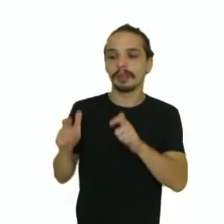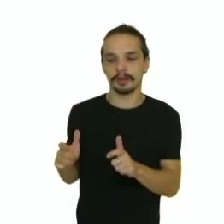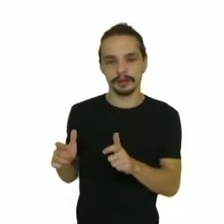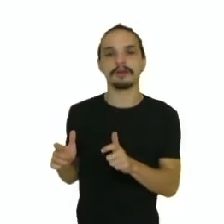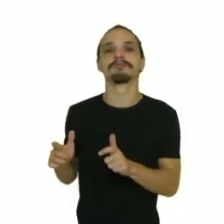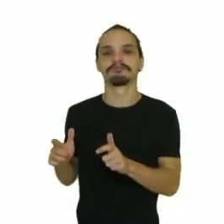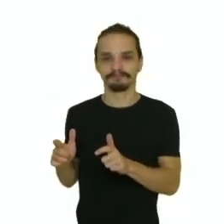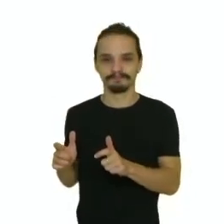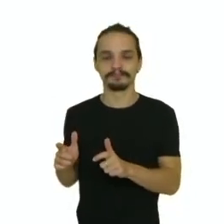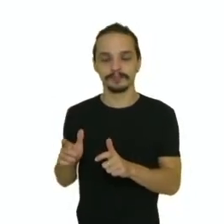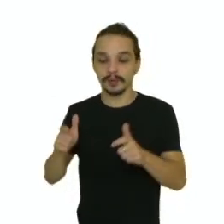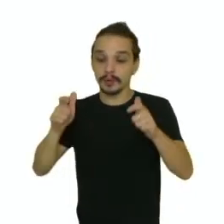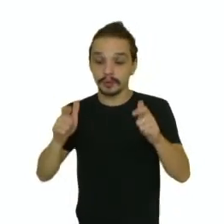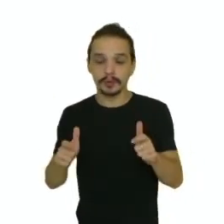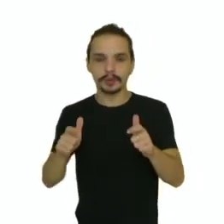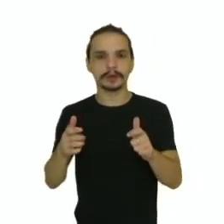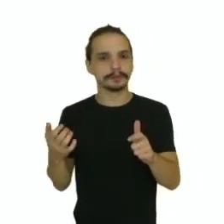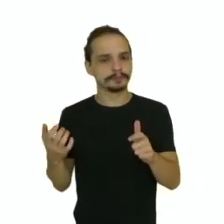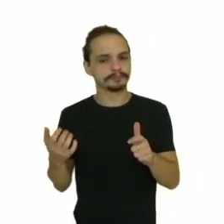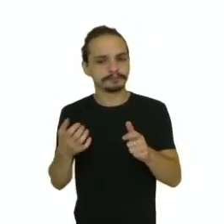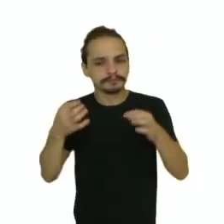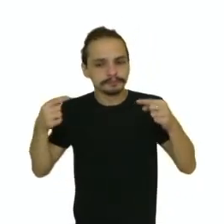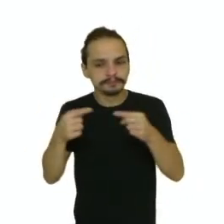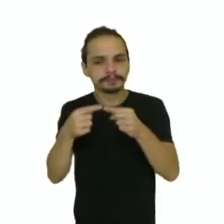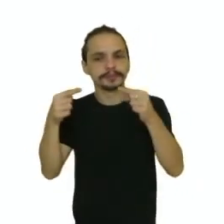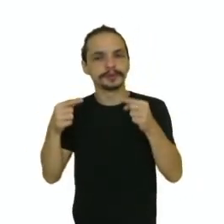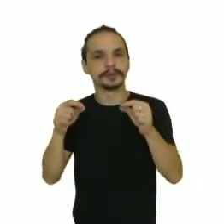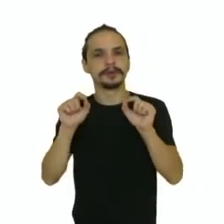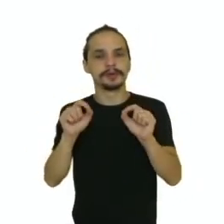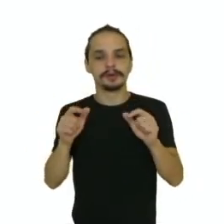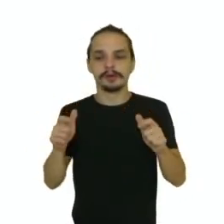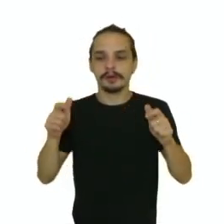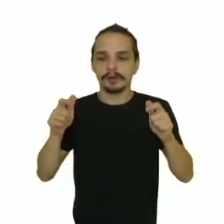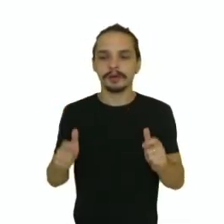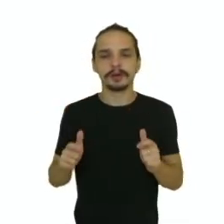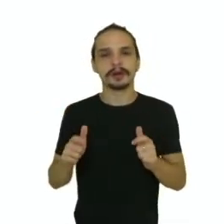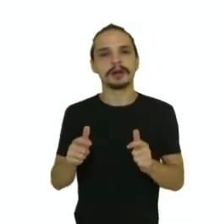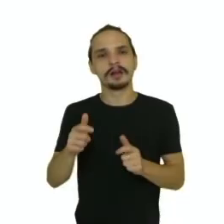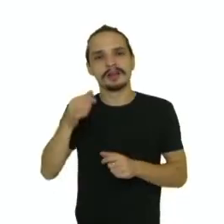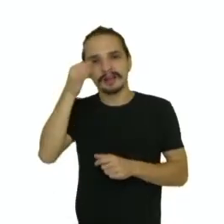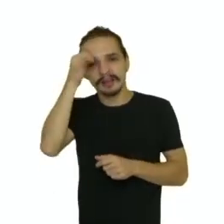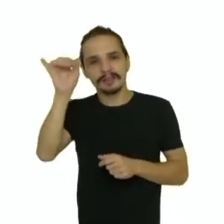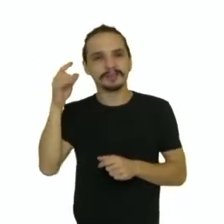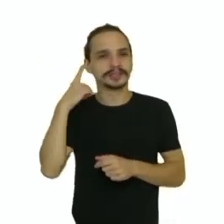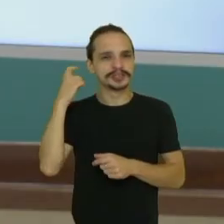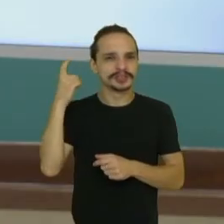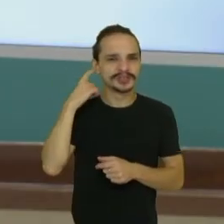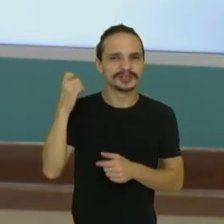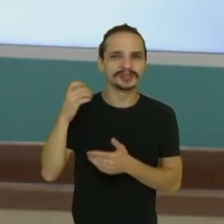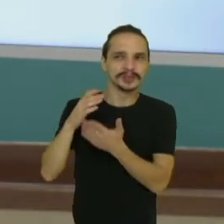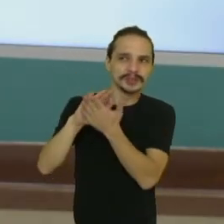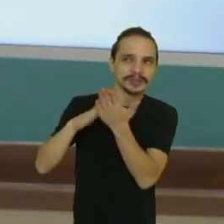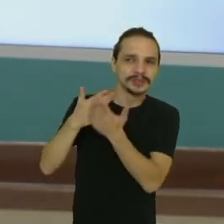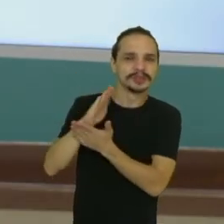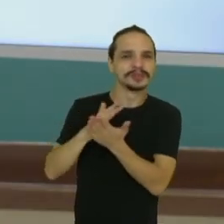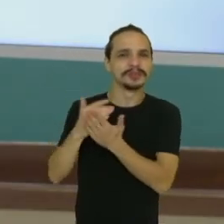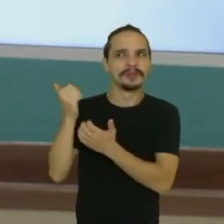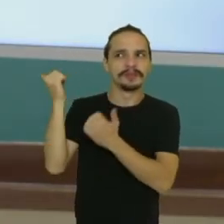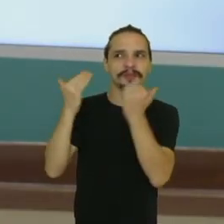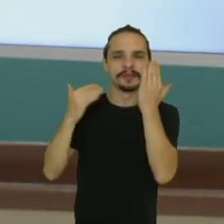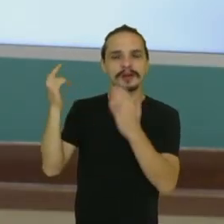estudar né um ambiente adequado o ambiente livre de ruídos né de som de barulho externo